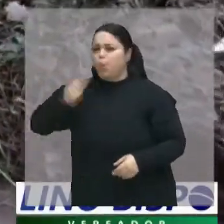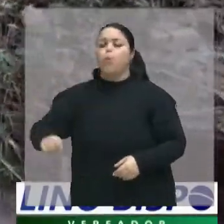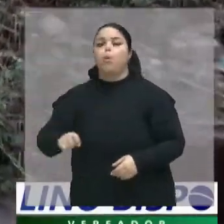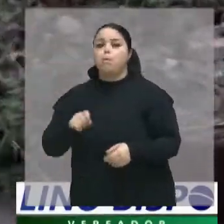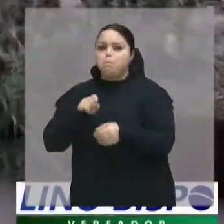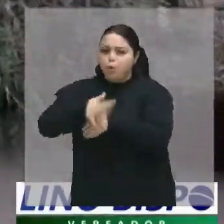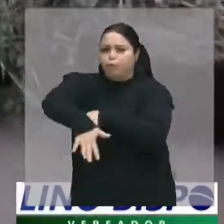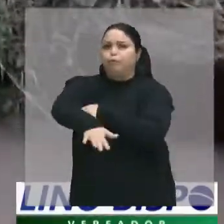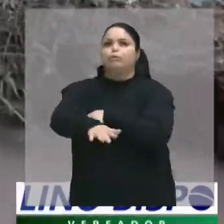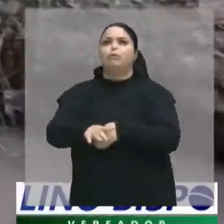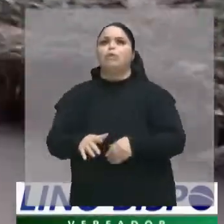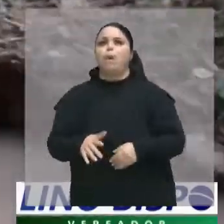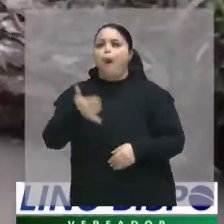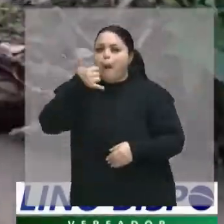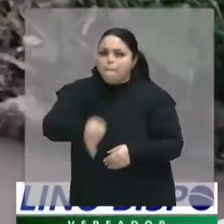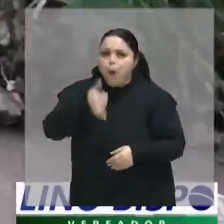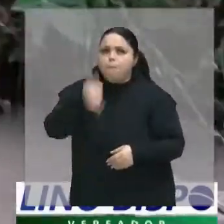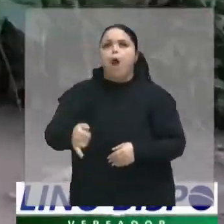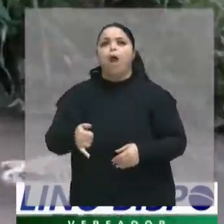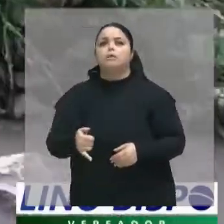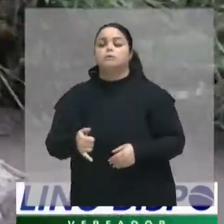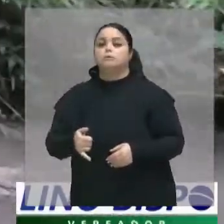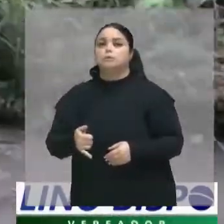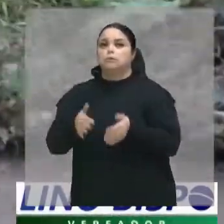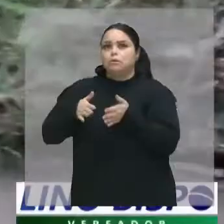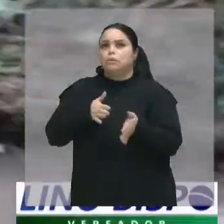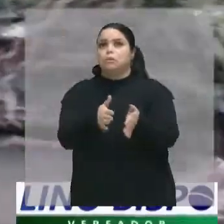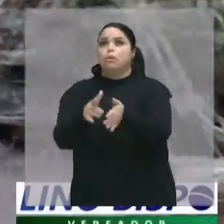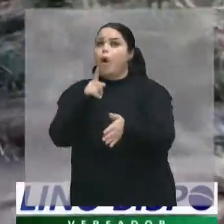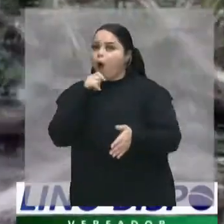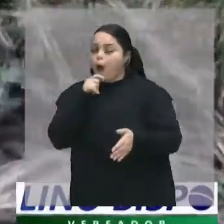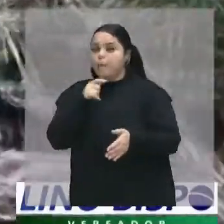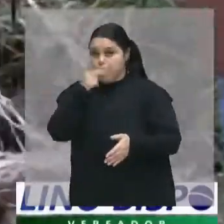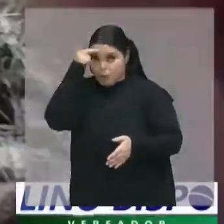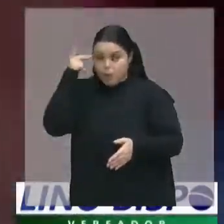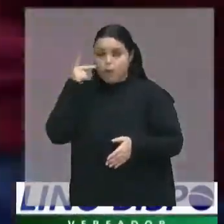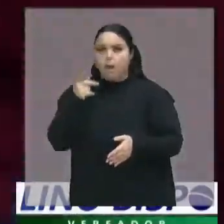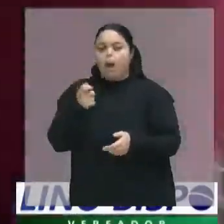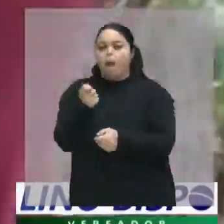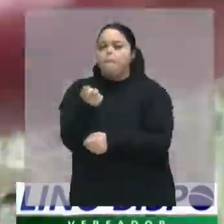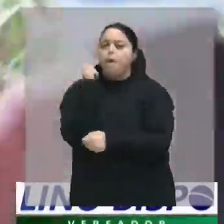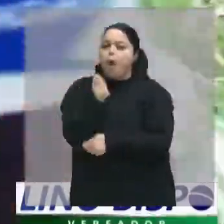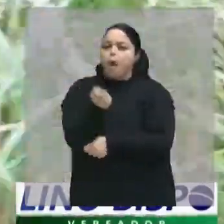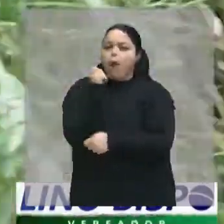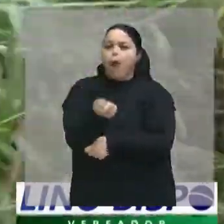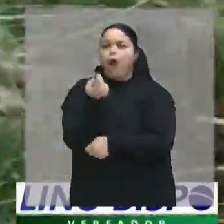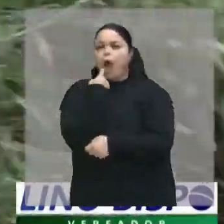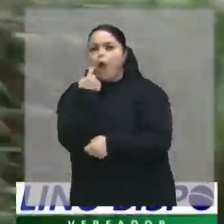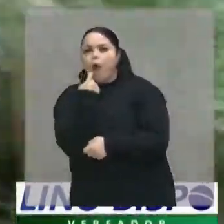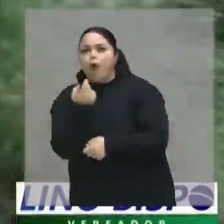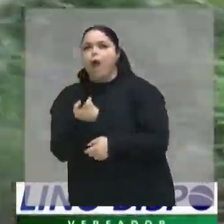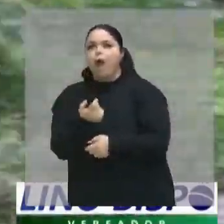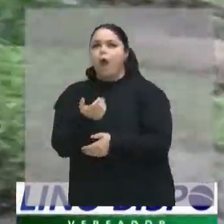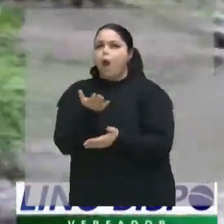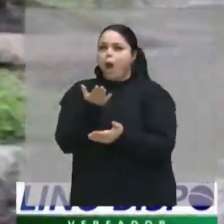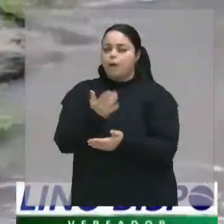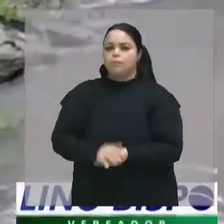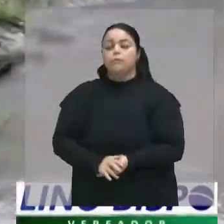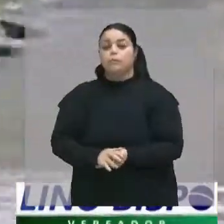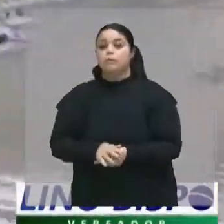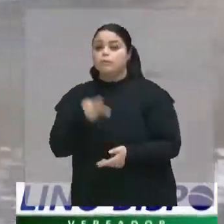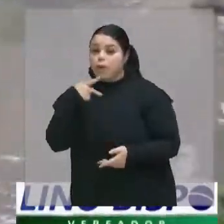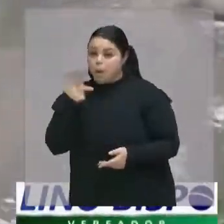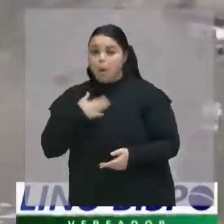lançado no nosso querido Rio Senhorinha, onde as pessoas pescavam. Muitas pessoas comentou conosco,